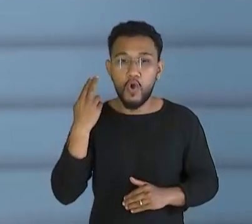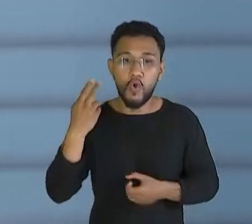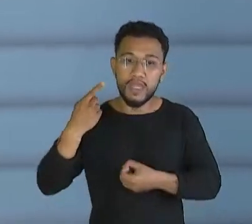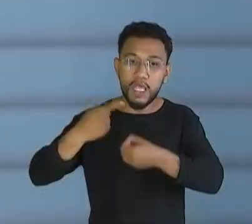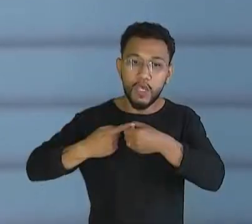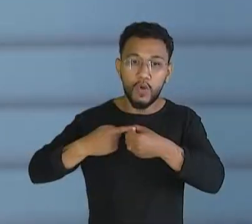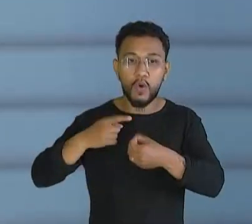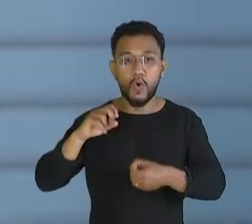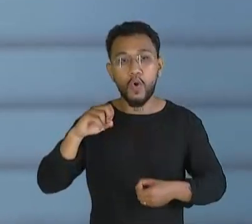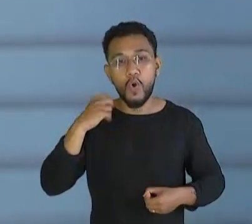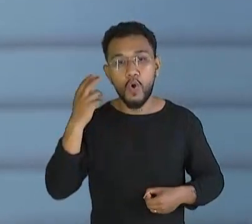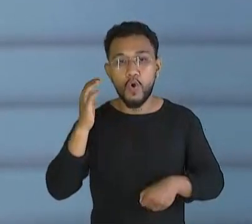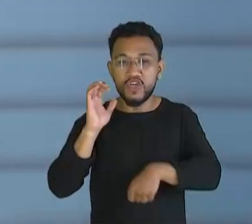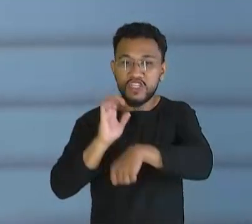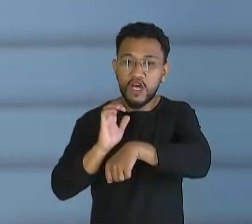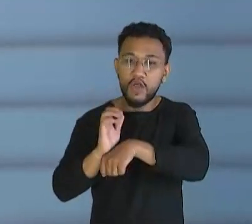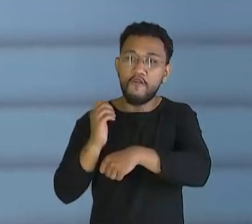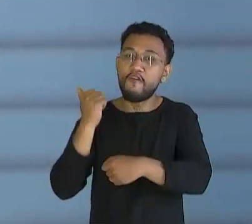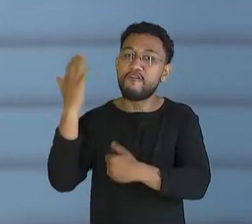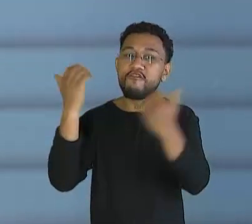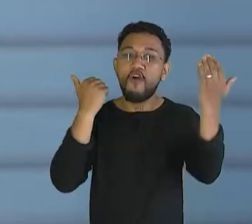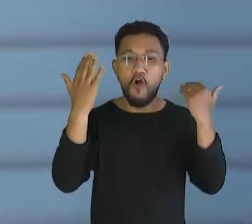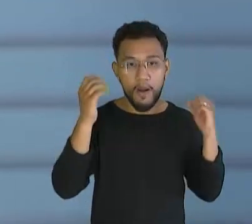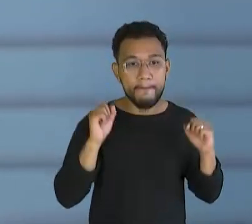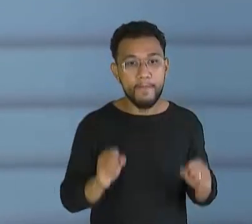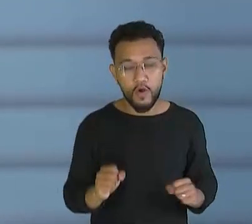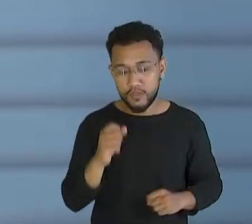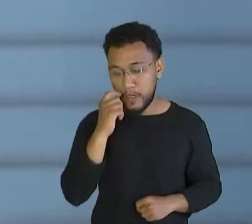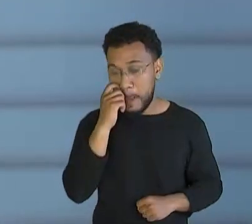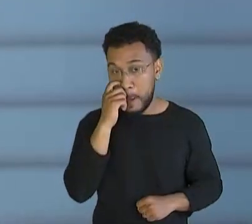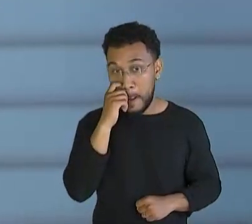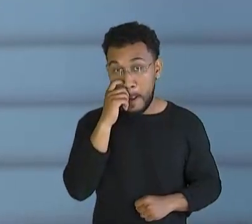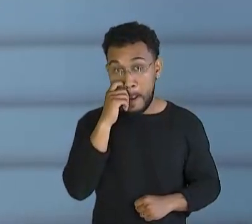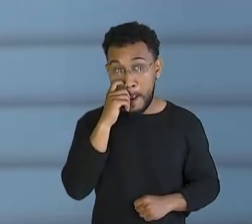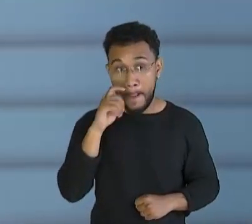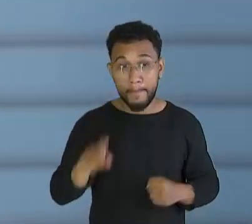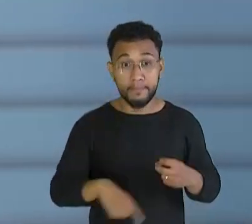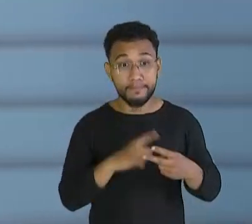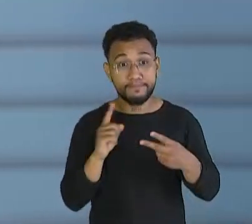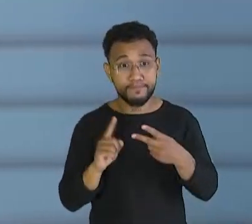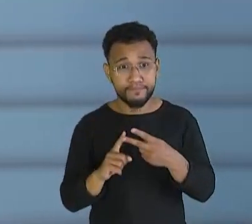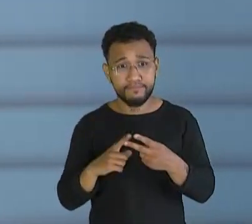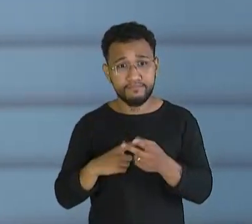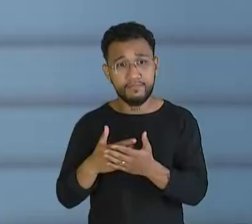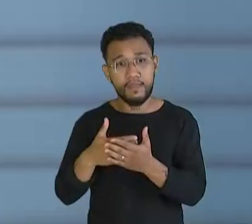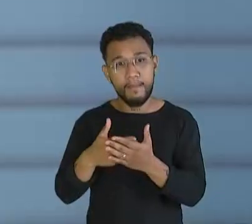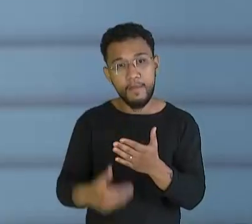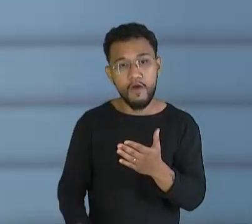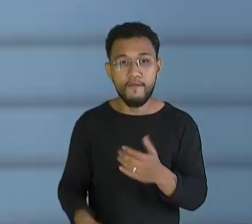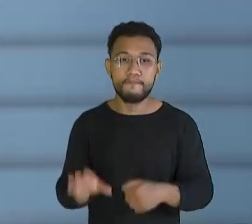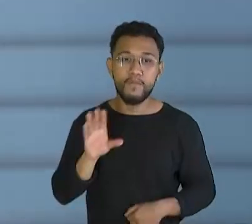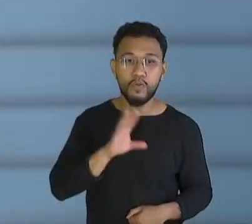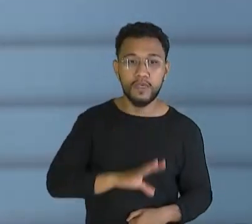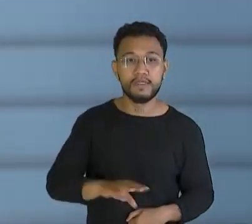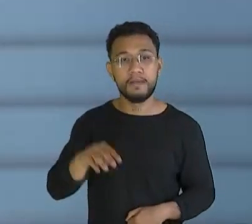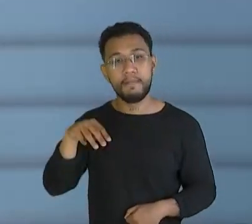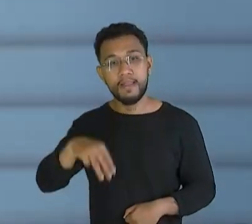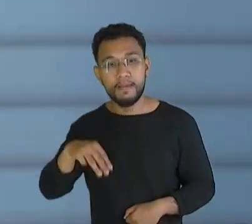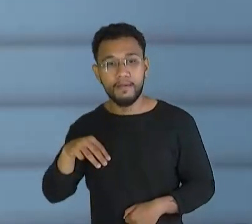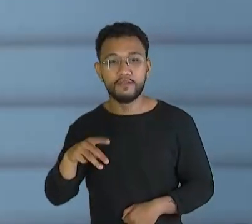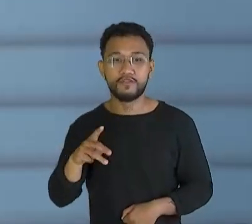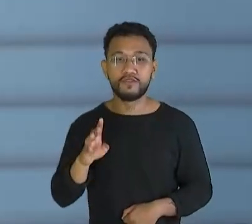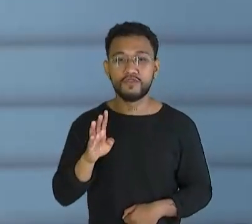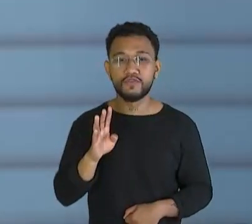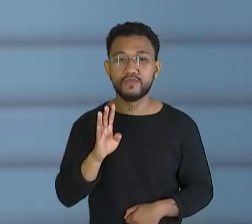do estado ou de outros estados ou de outros do Brasil. Estados. Pronto. E aí depois a gente tem uma prova, que é português, matemática, conhecimentos